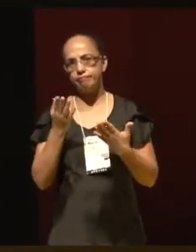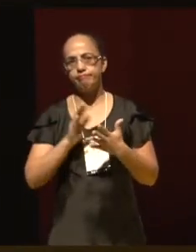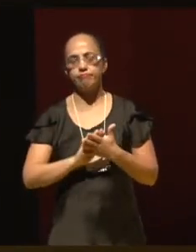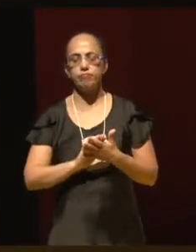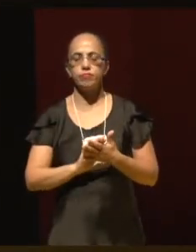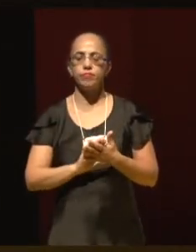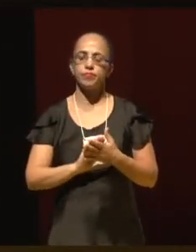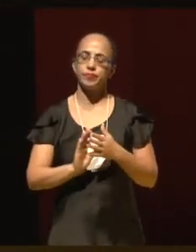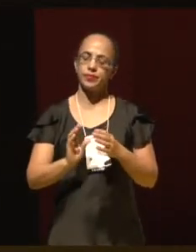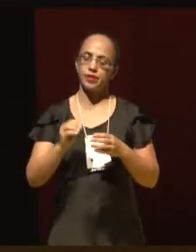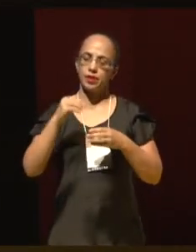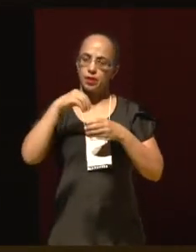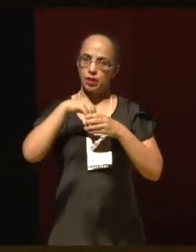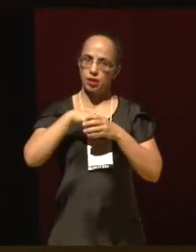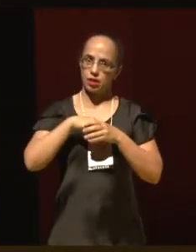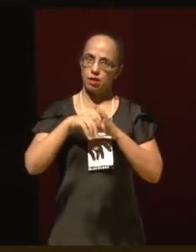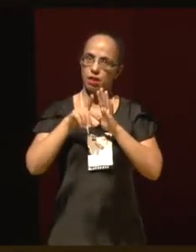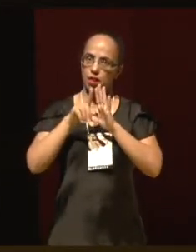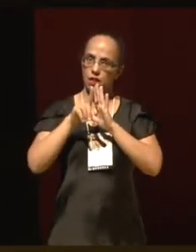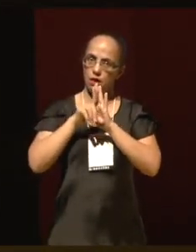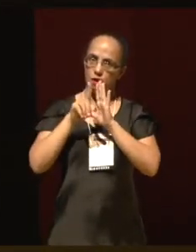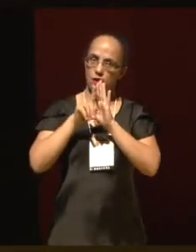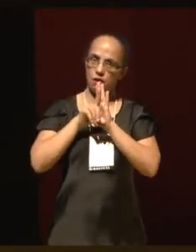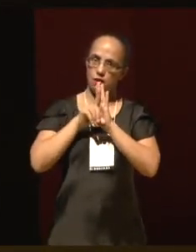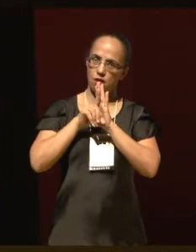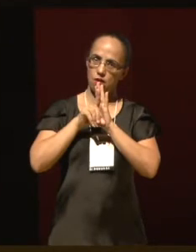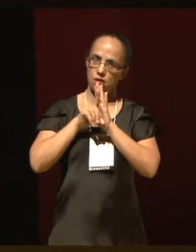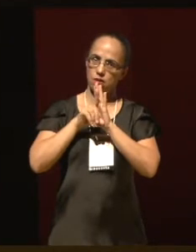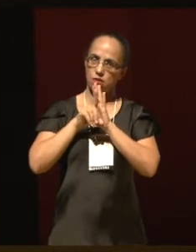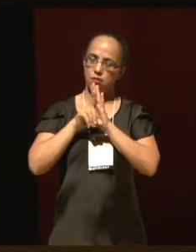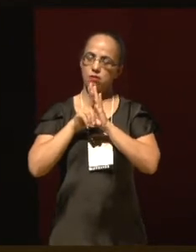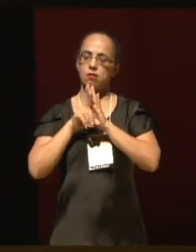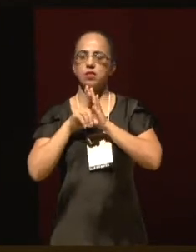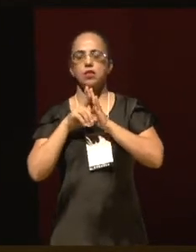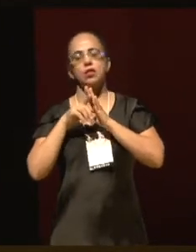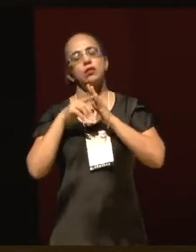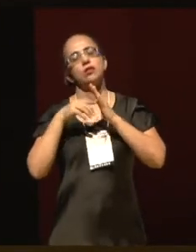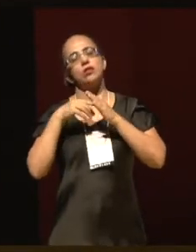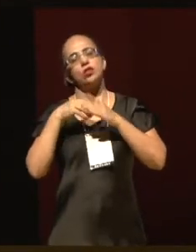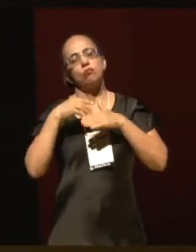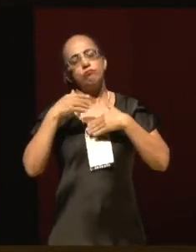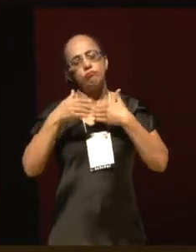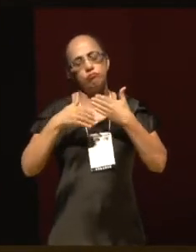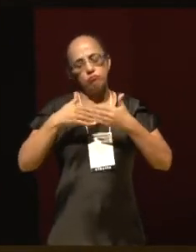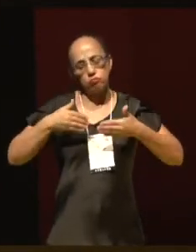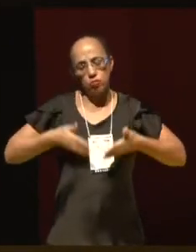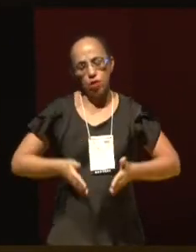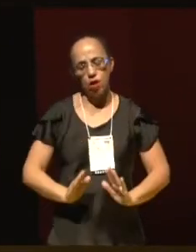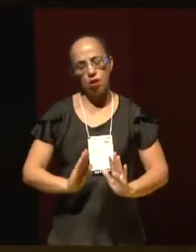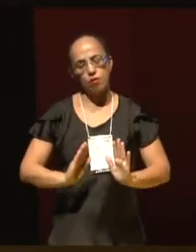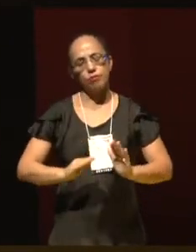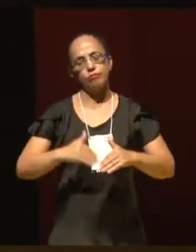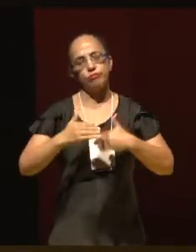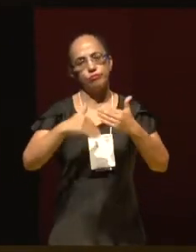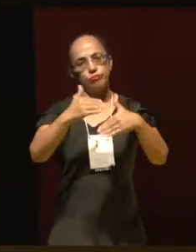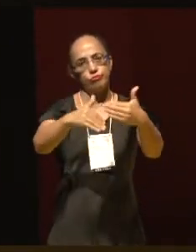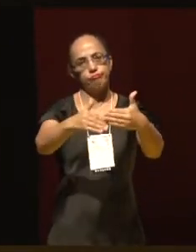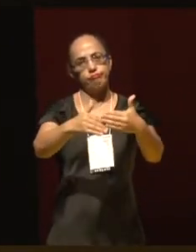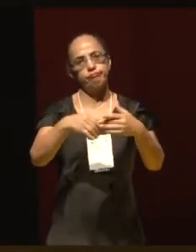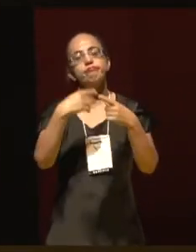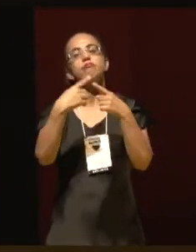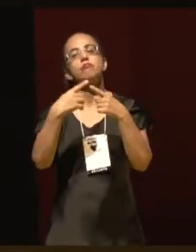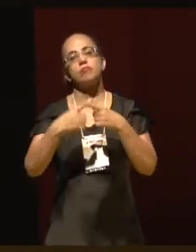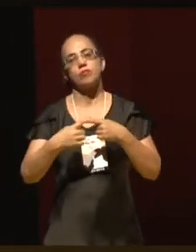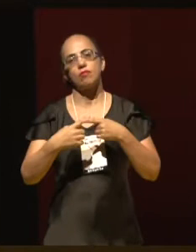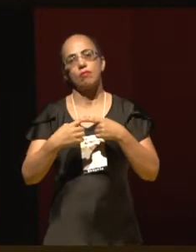Isso dentro da lei de reprodução. Por quê? Porque a reprodução, como está, tem